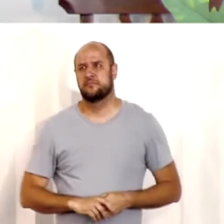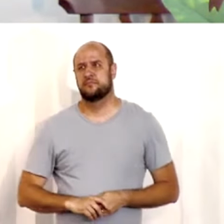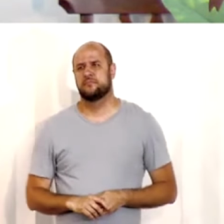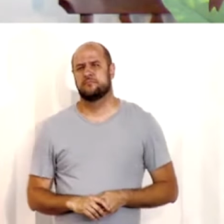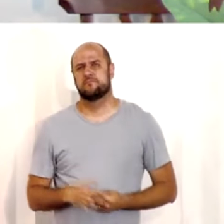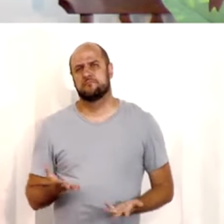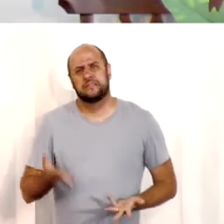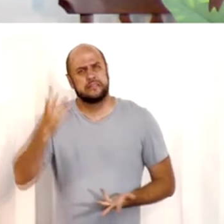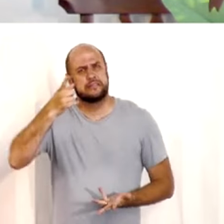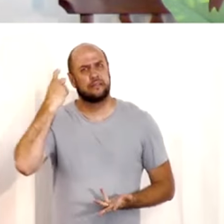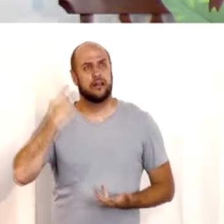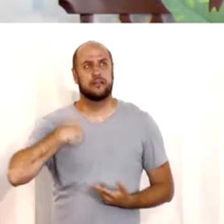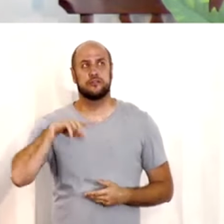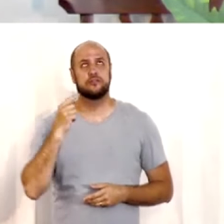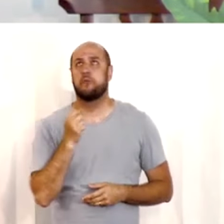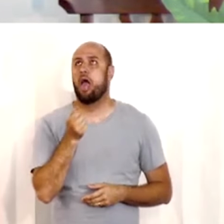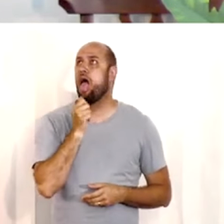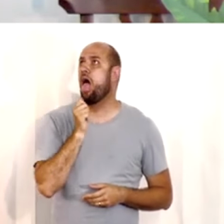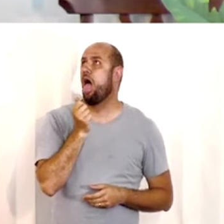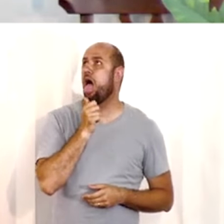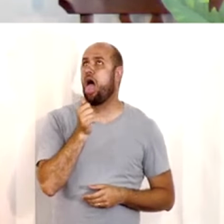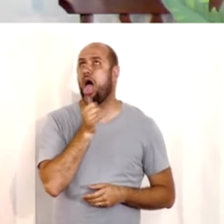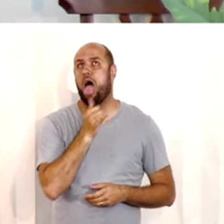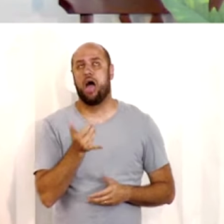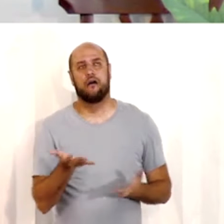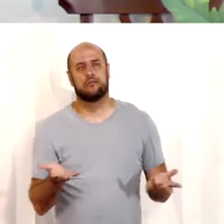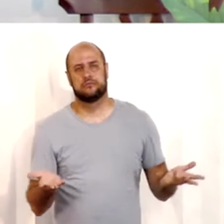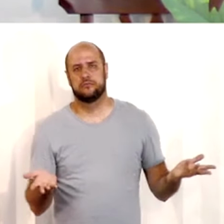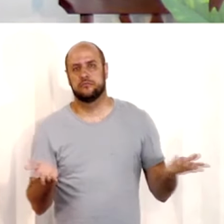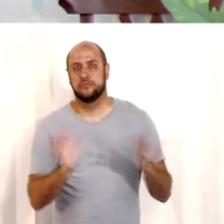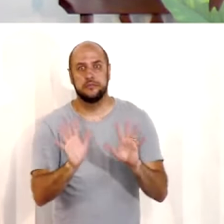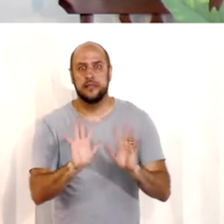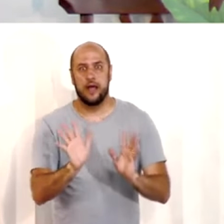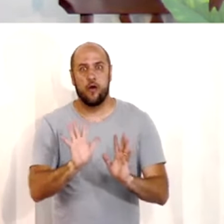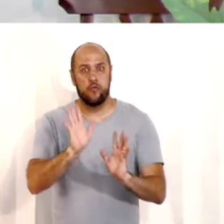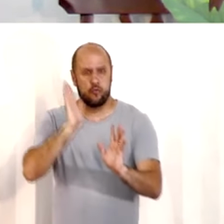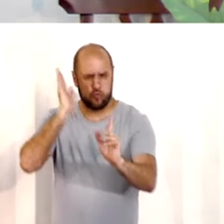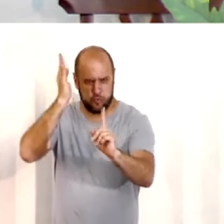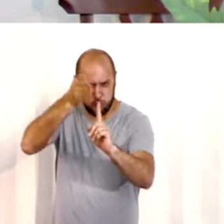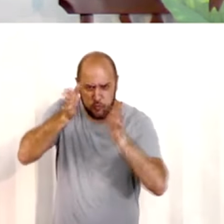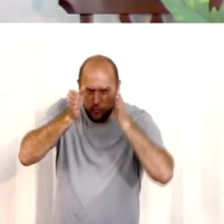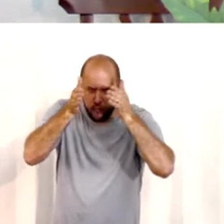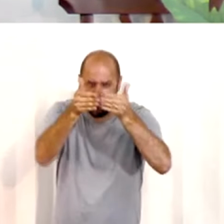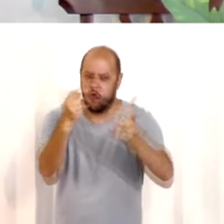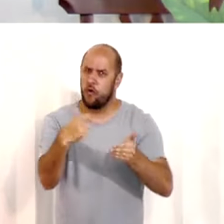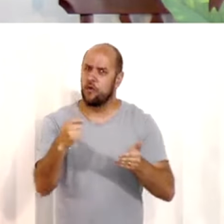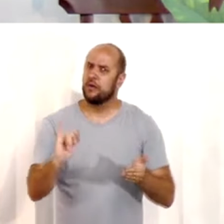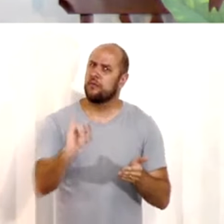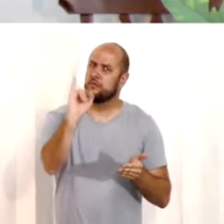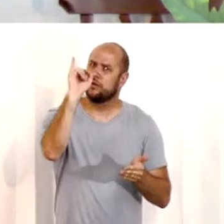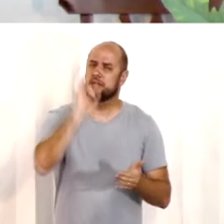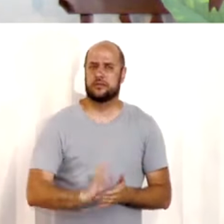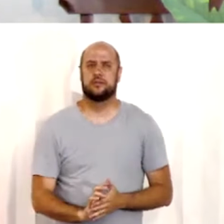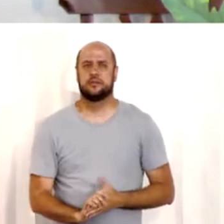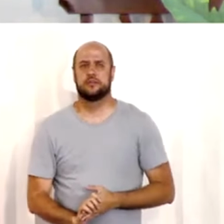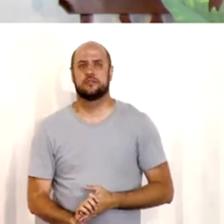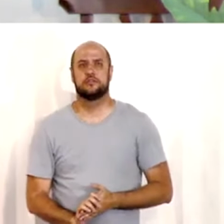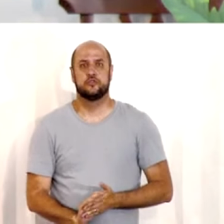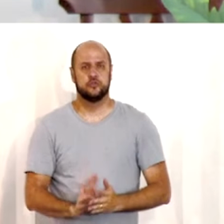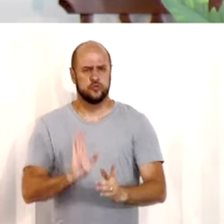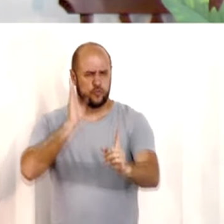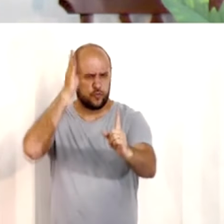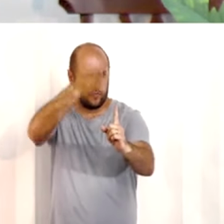Será que a gente não está distraído, Hebreus? Então, não distraia, Hebreu, é o que o autor está dizendo. Olha firmemente